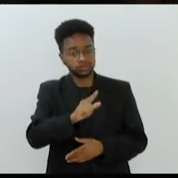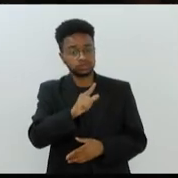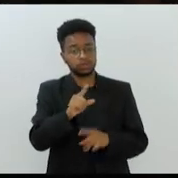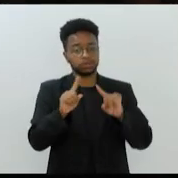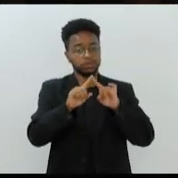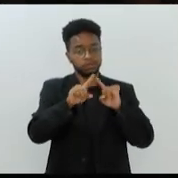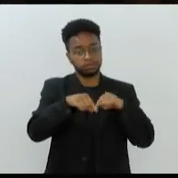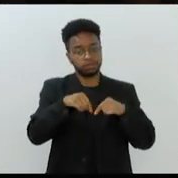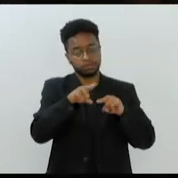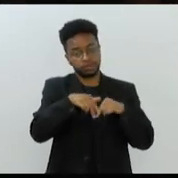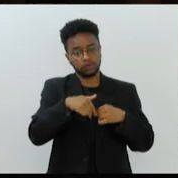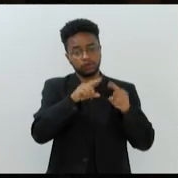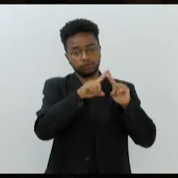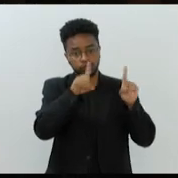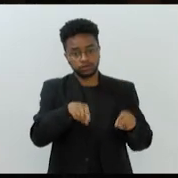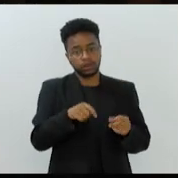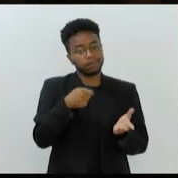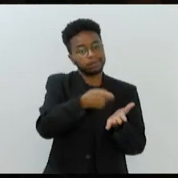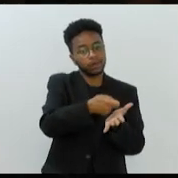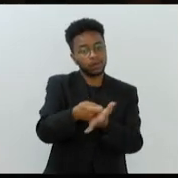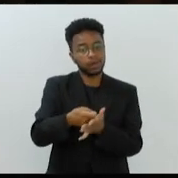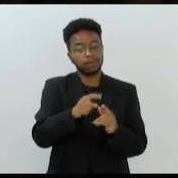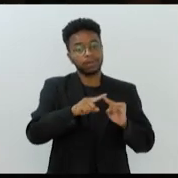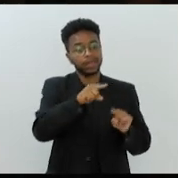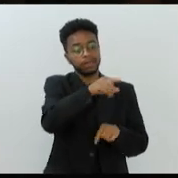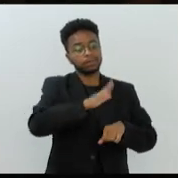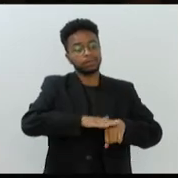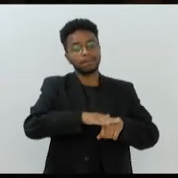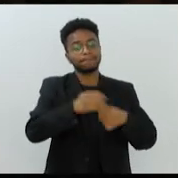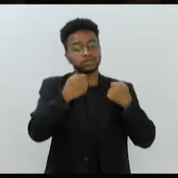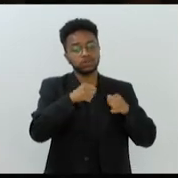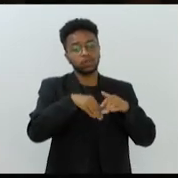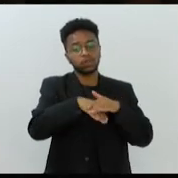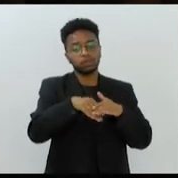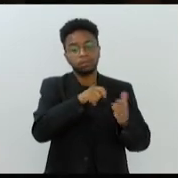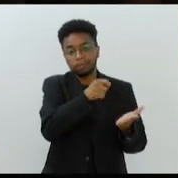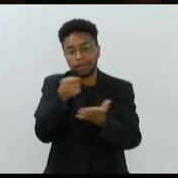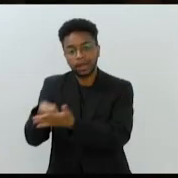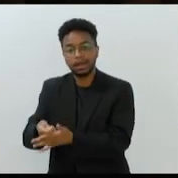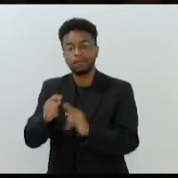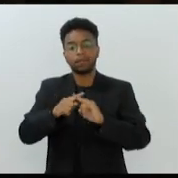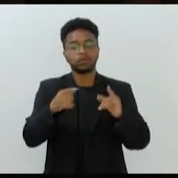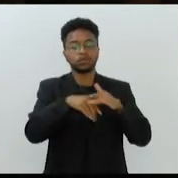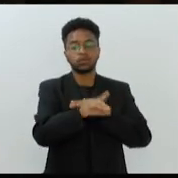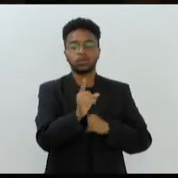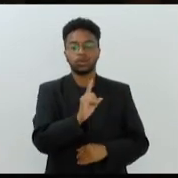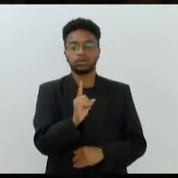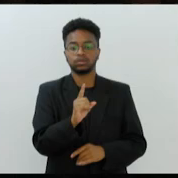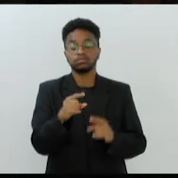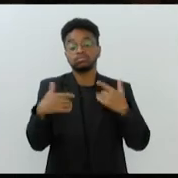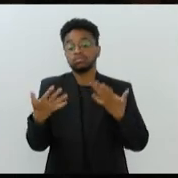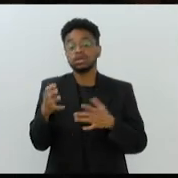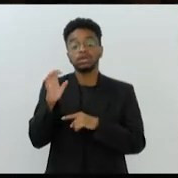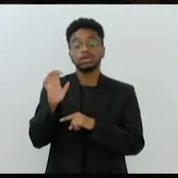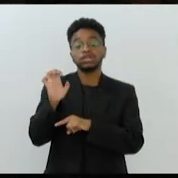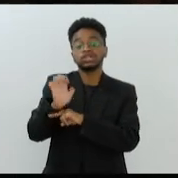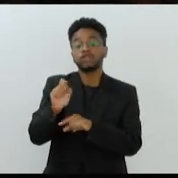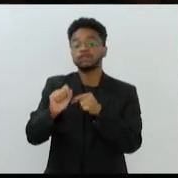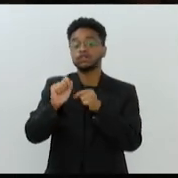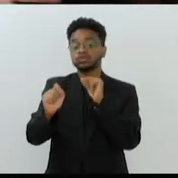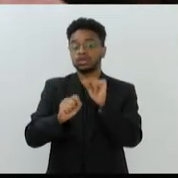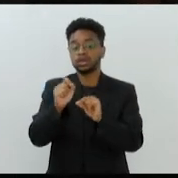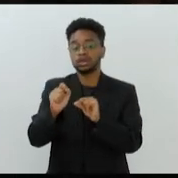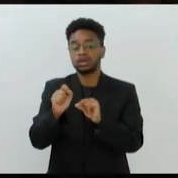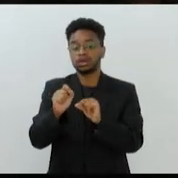ele próprio tinha que pagar como patrão, mas que não tinha guardado. O que, que o Estado fez? Colocou o dinheiro de